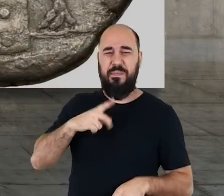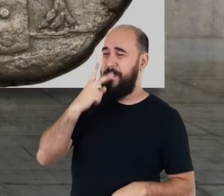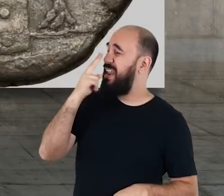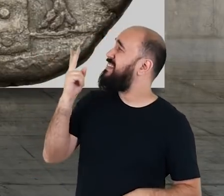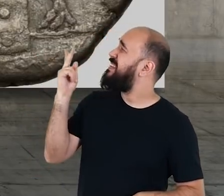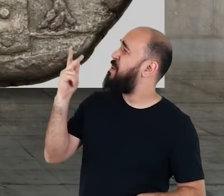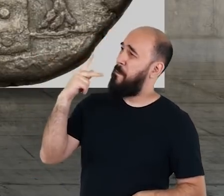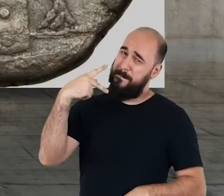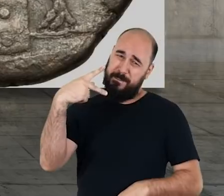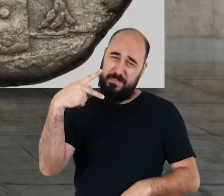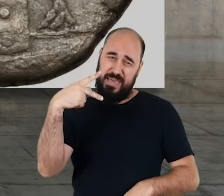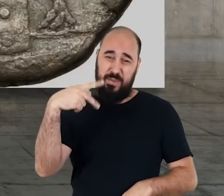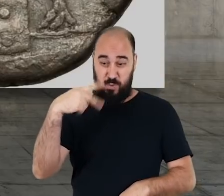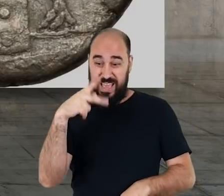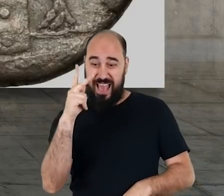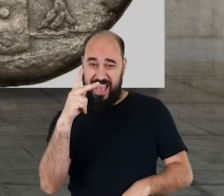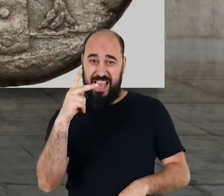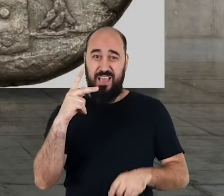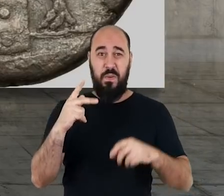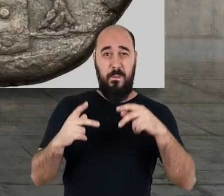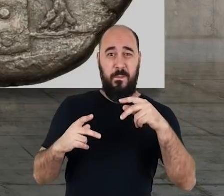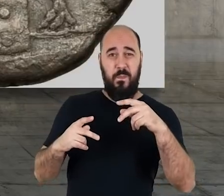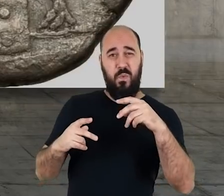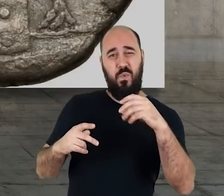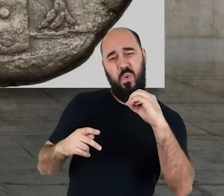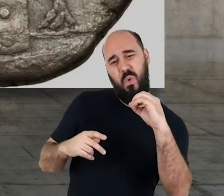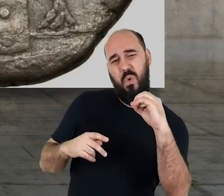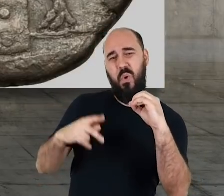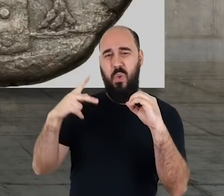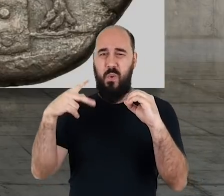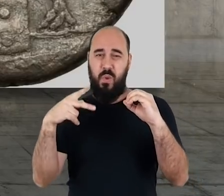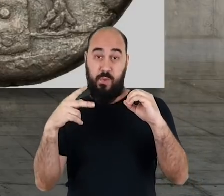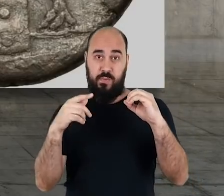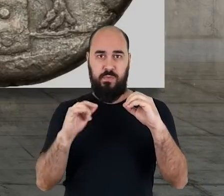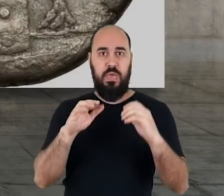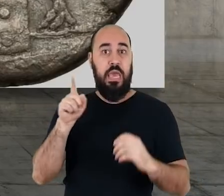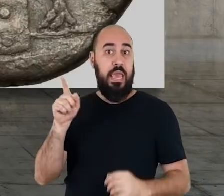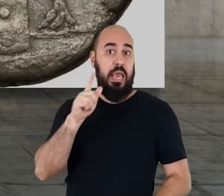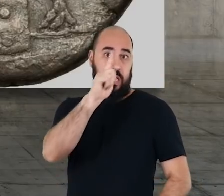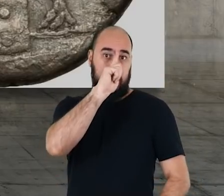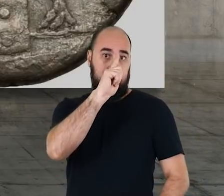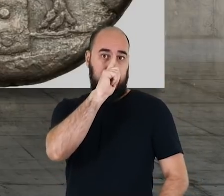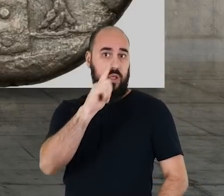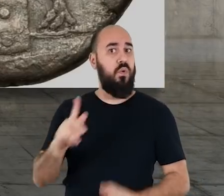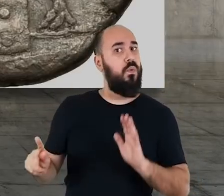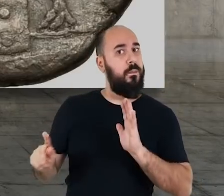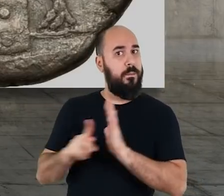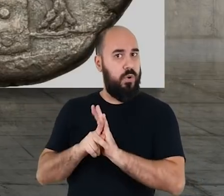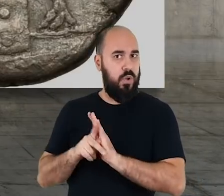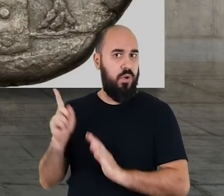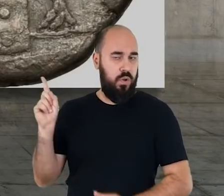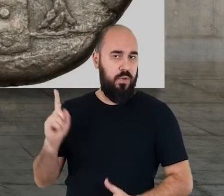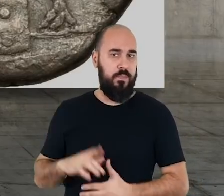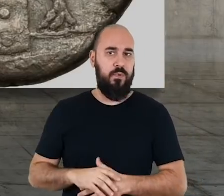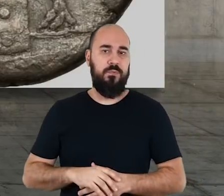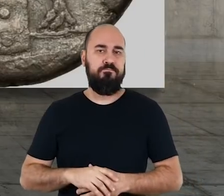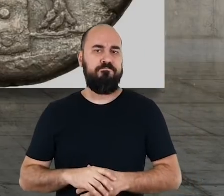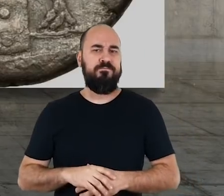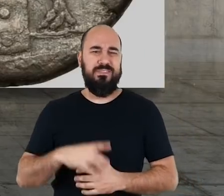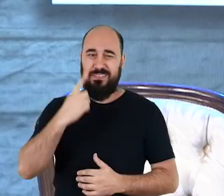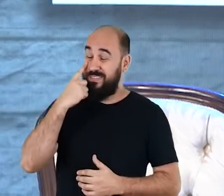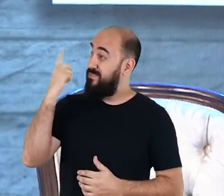P, mas na verdade é o Kappa e o Rho, duas letras gregas. Essas letras que você vê no